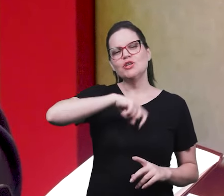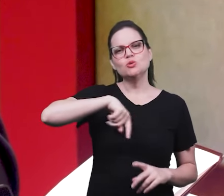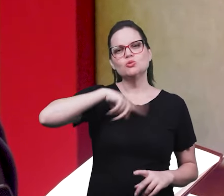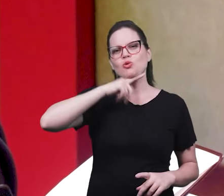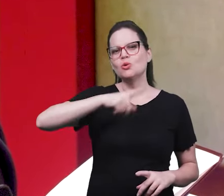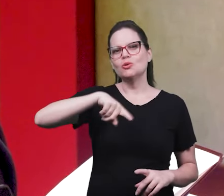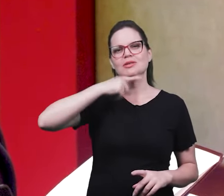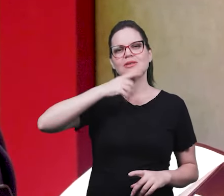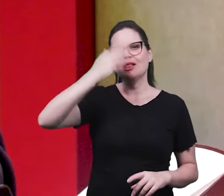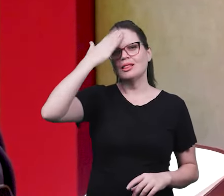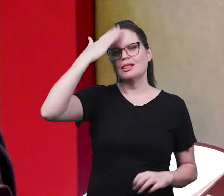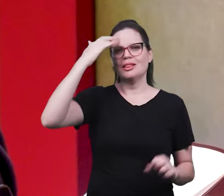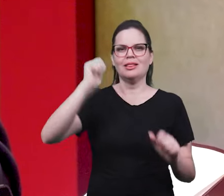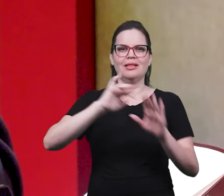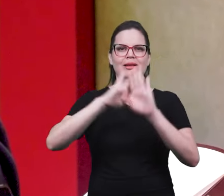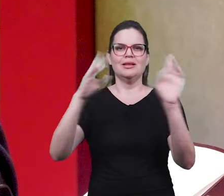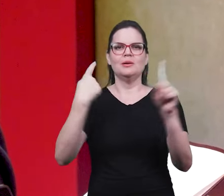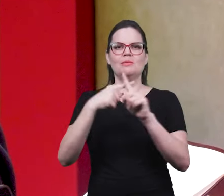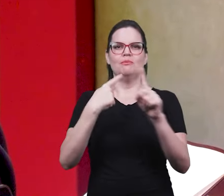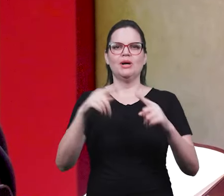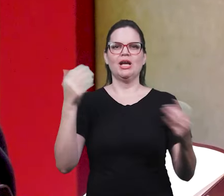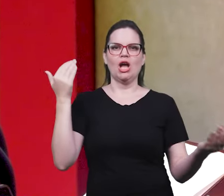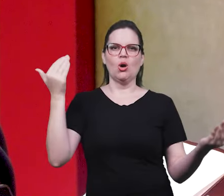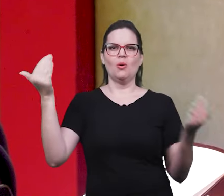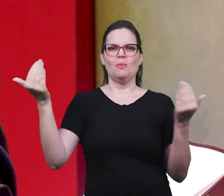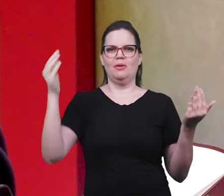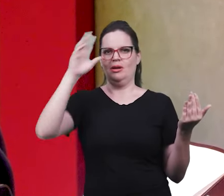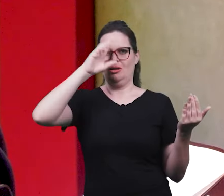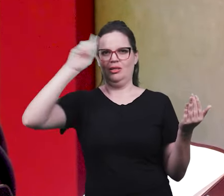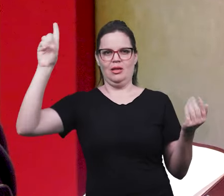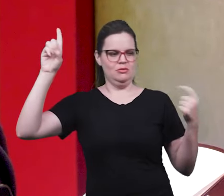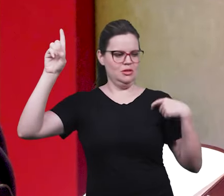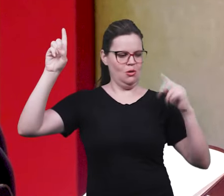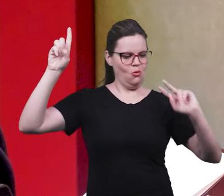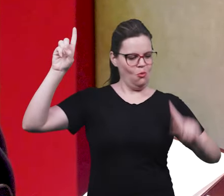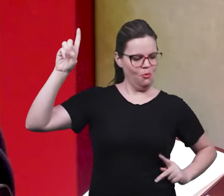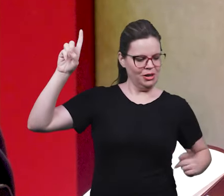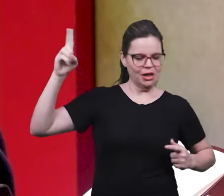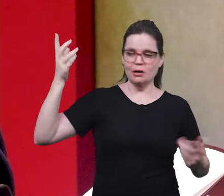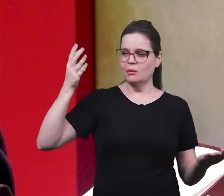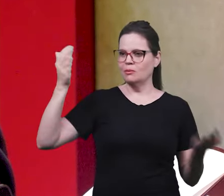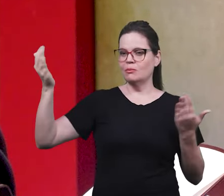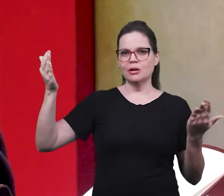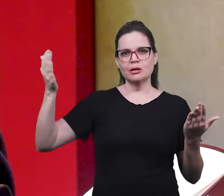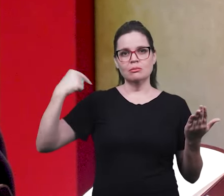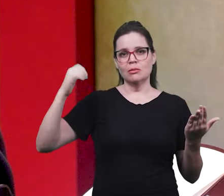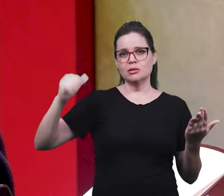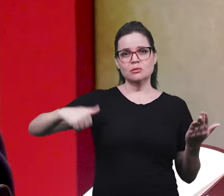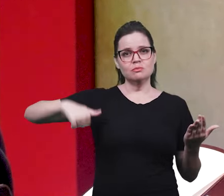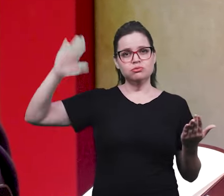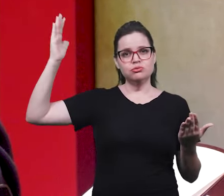com Deus, né? O que Deus faz, o poder dele fazer. A sua palavra,